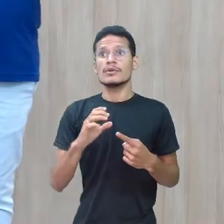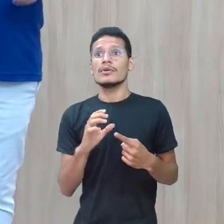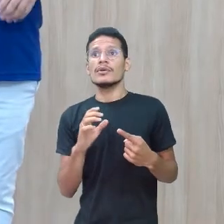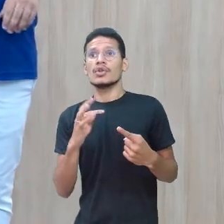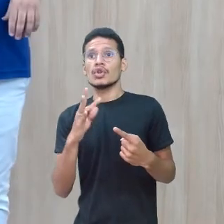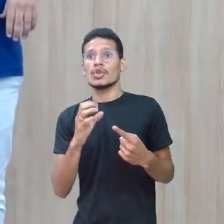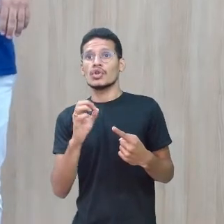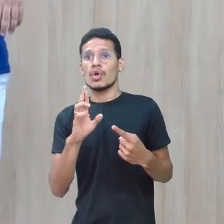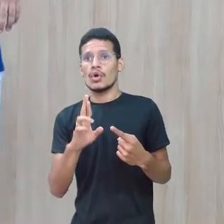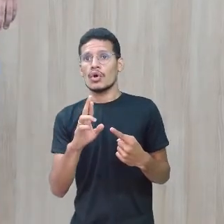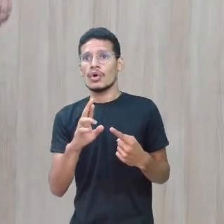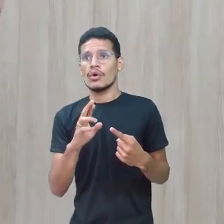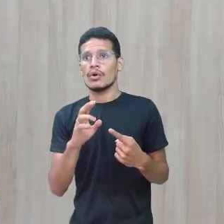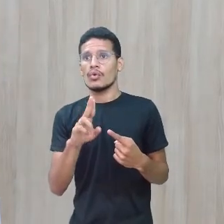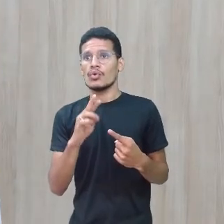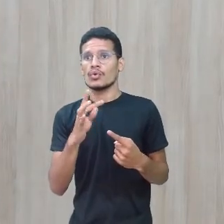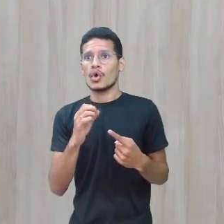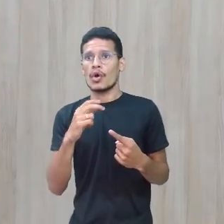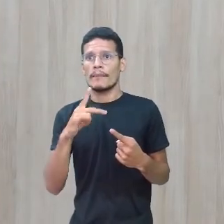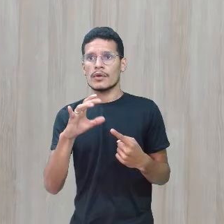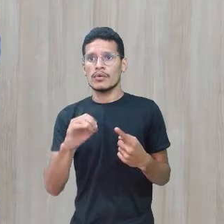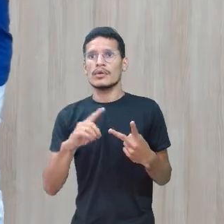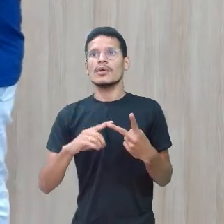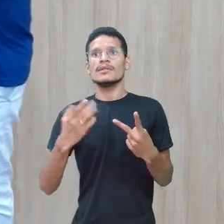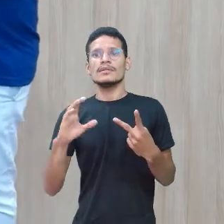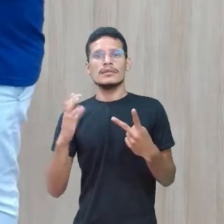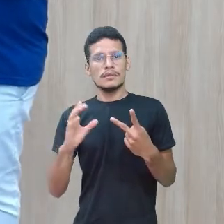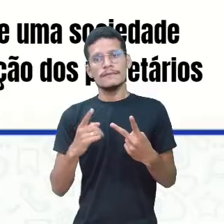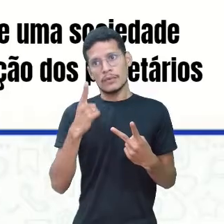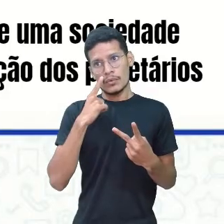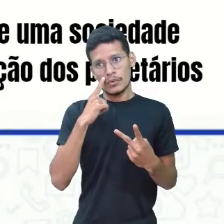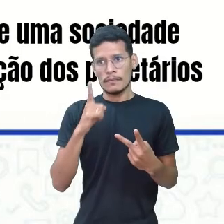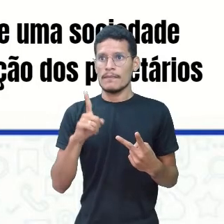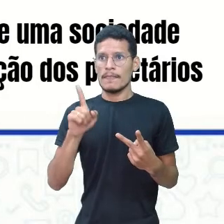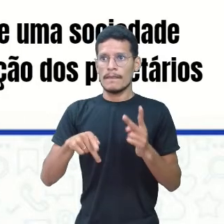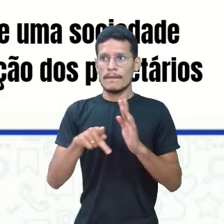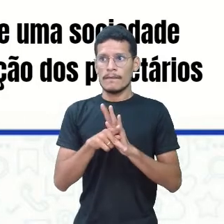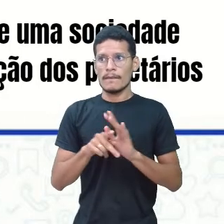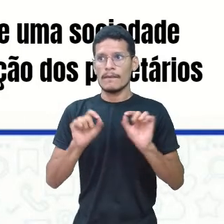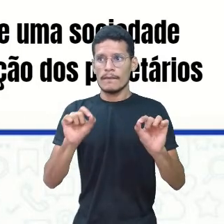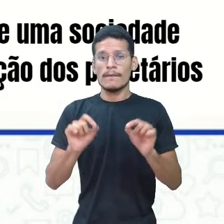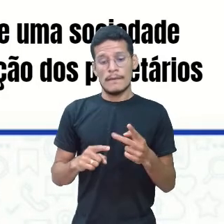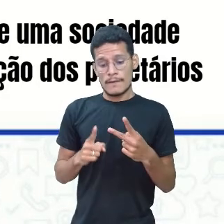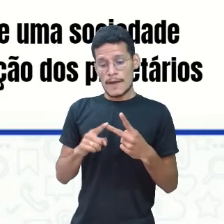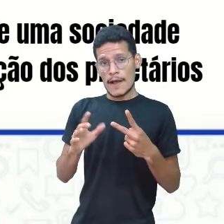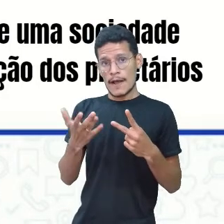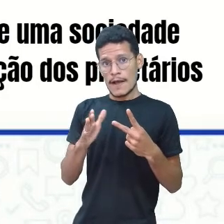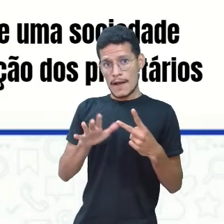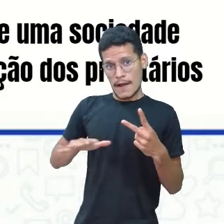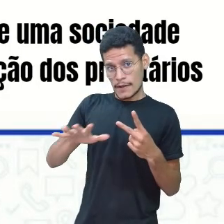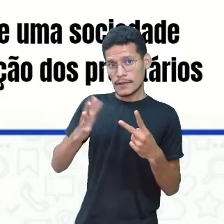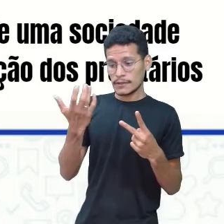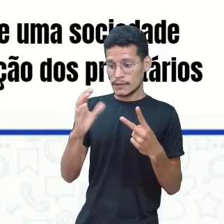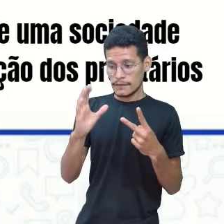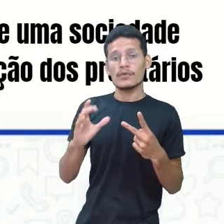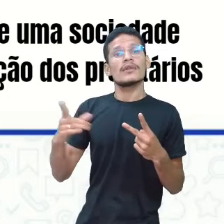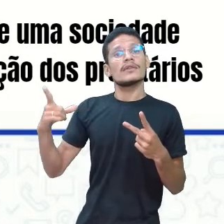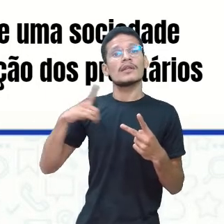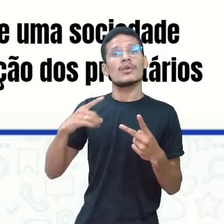e o socialismo científico. Então, dentro da perspectiva do socialismo científico, né,